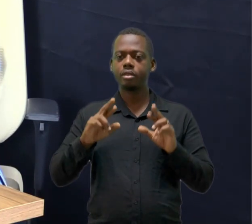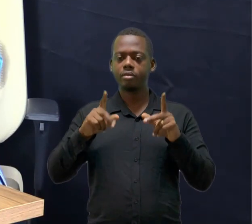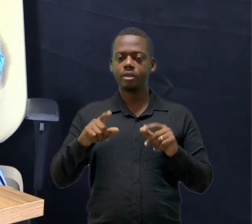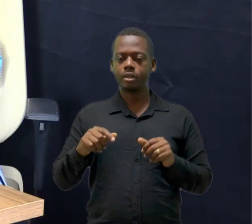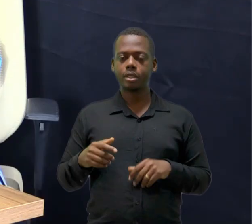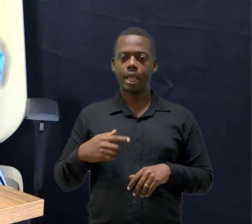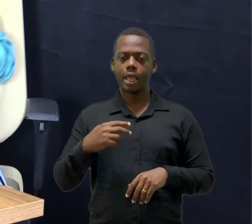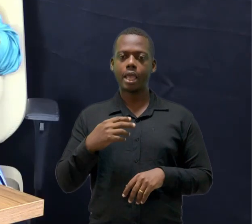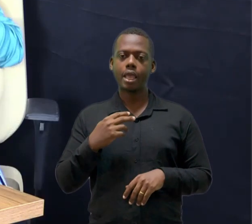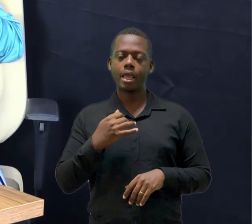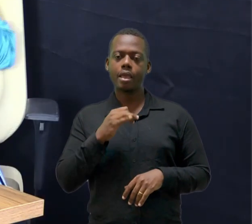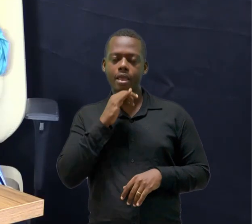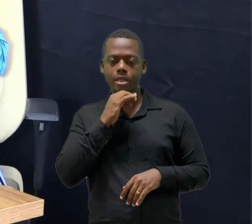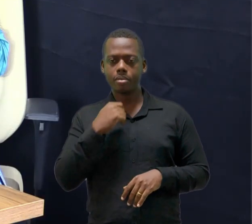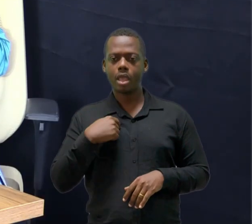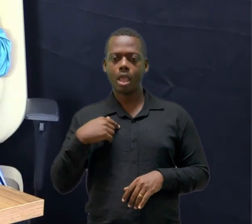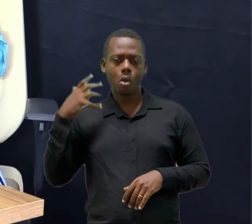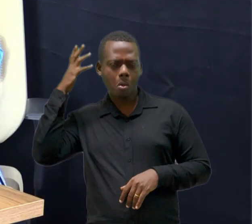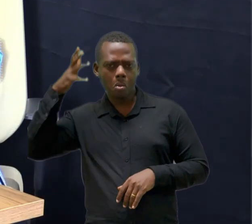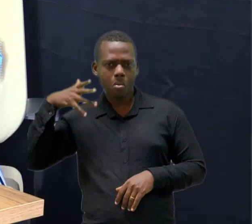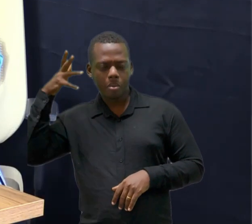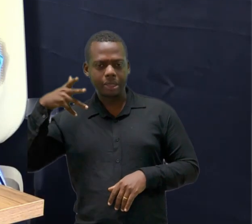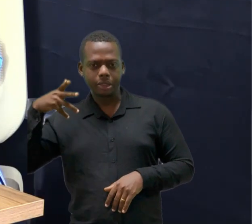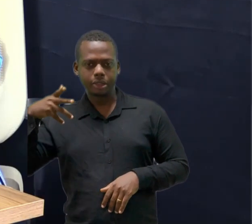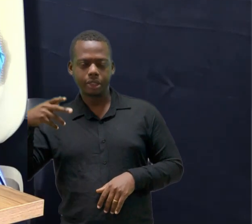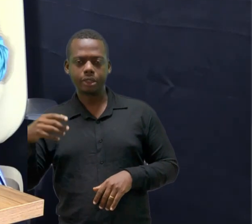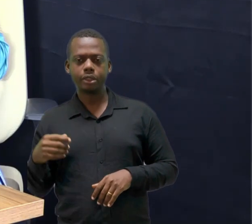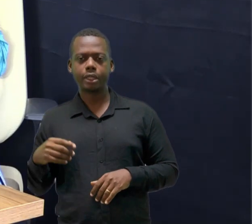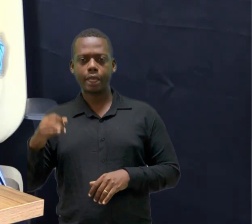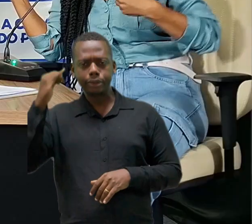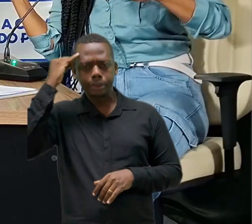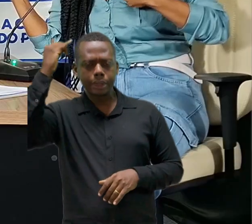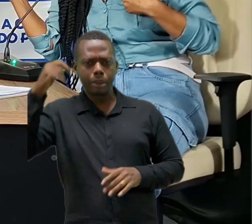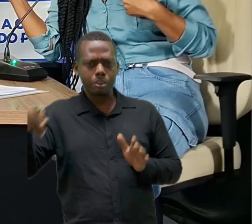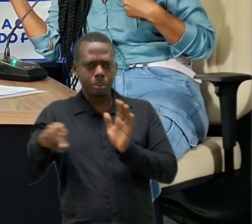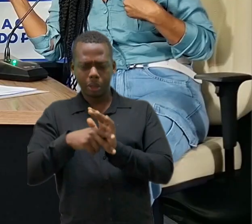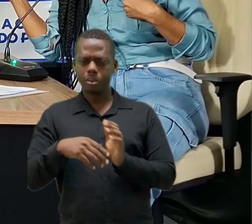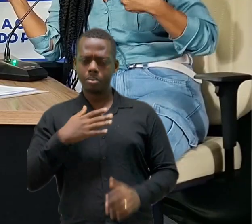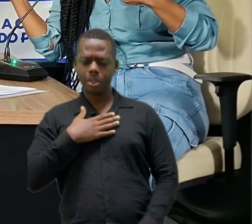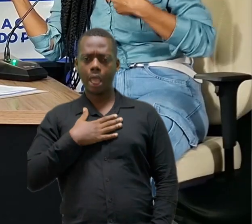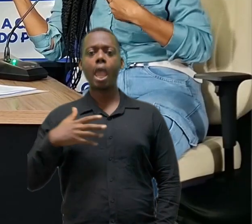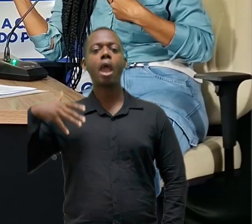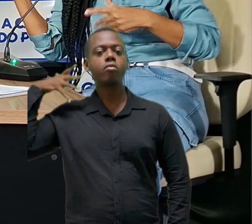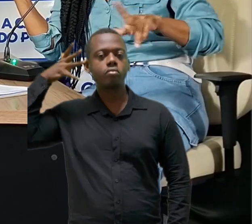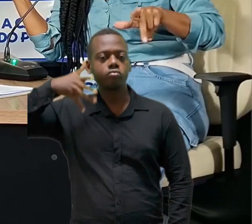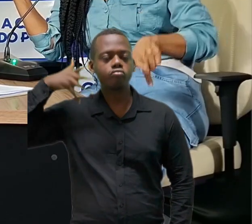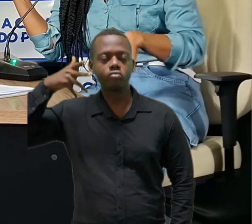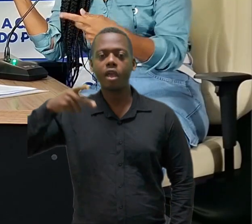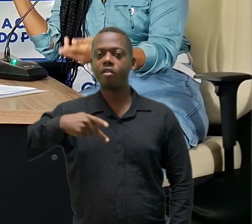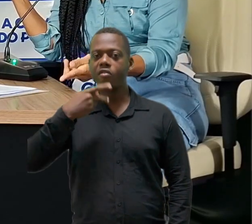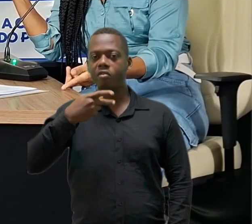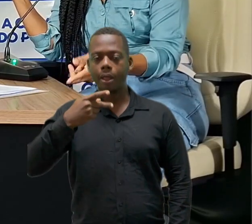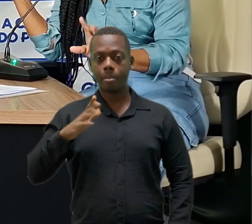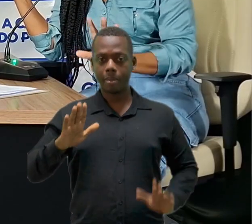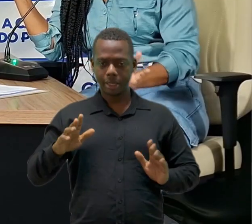palestrante, eu vou defender as minhas ideologias. Verdade. Eu estou defendendo porque eu sou a palestrante, é a minha fala. Porém, se eu